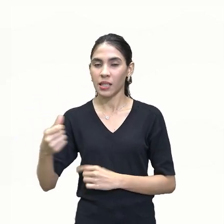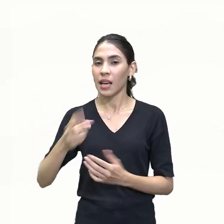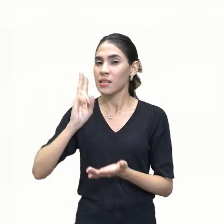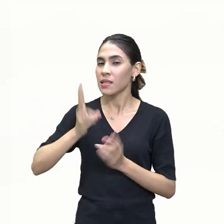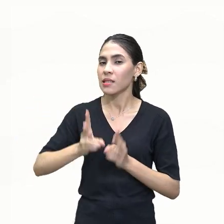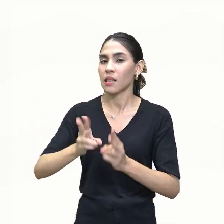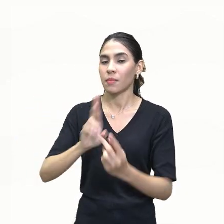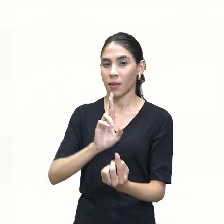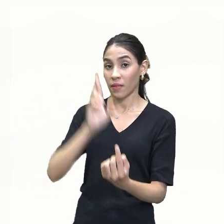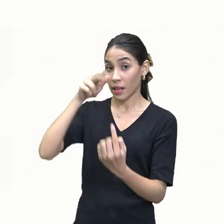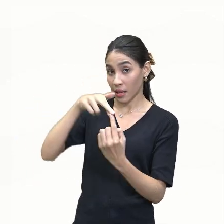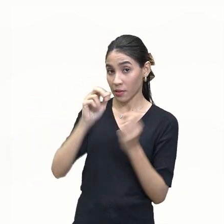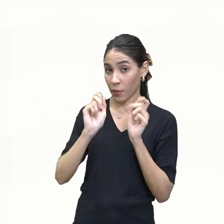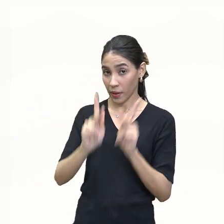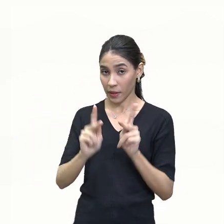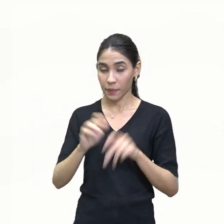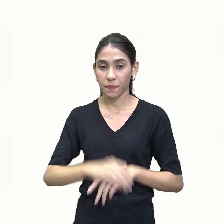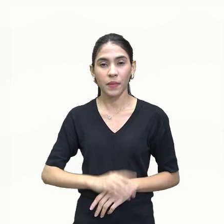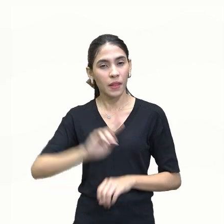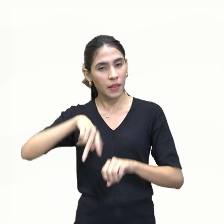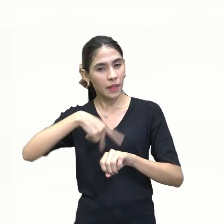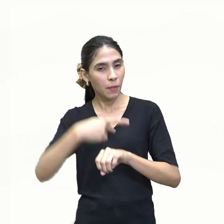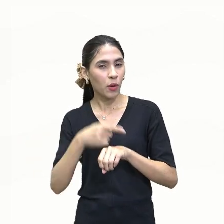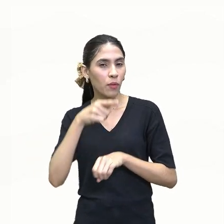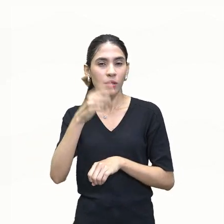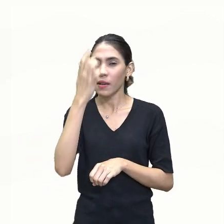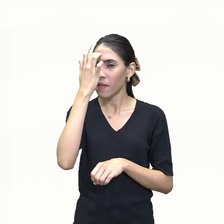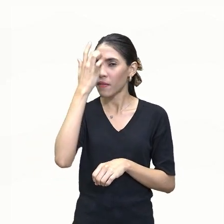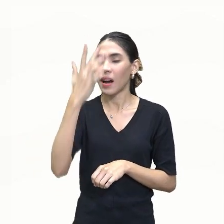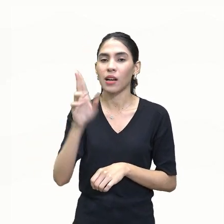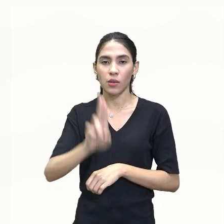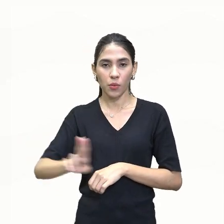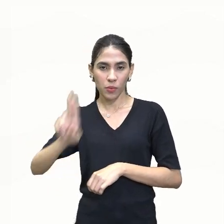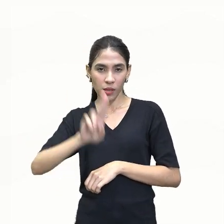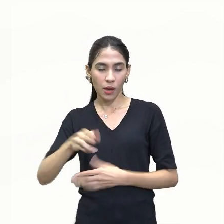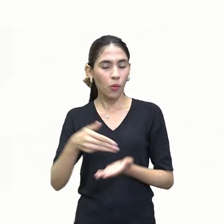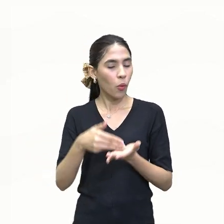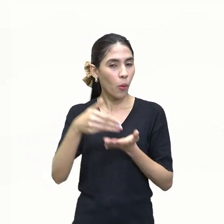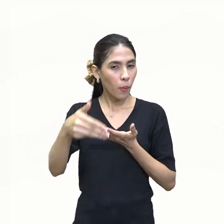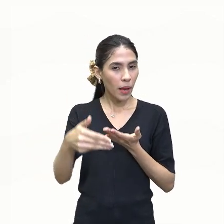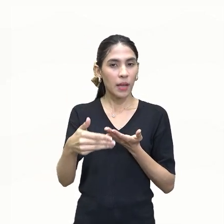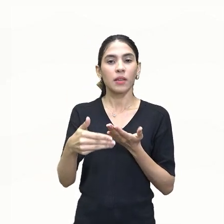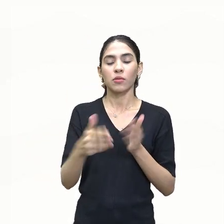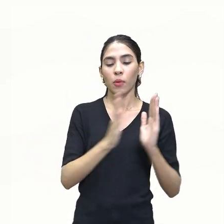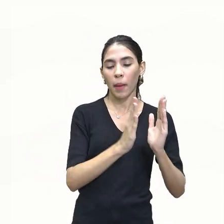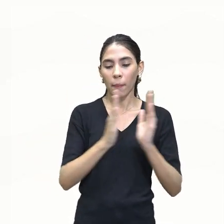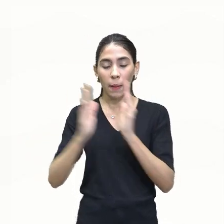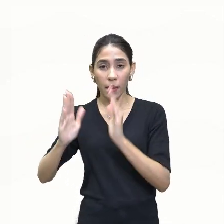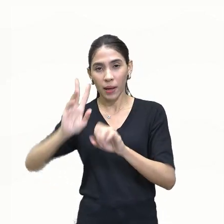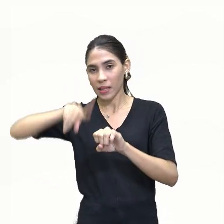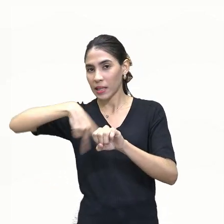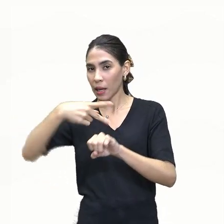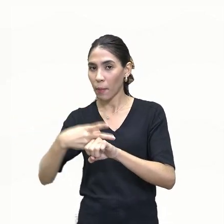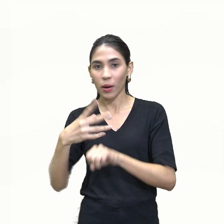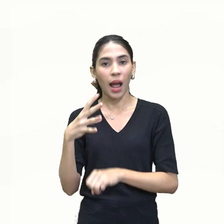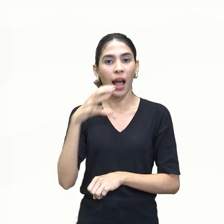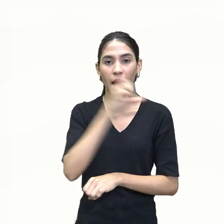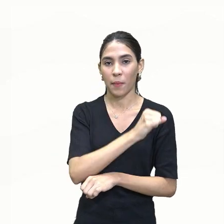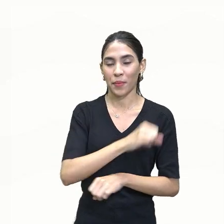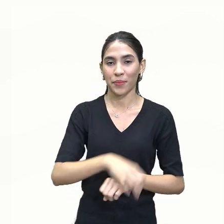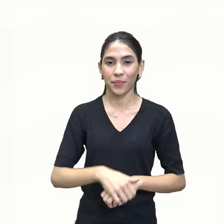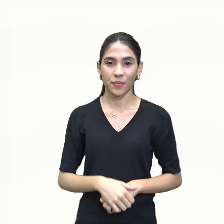referência. Depois, isso vai ser automático, tá? No início a gente faz assim, mas depois fica automático. E